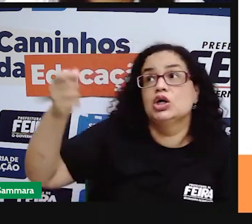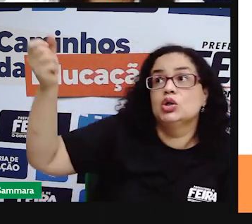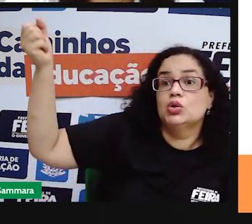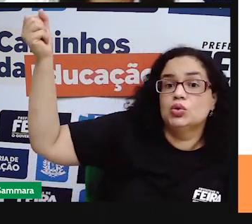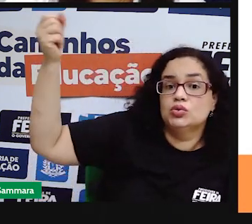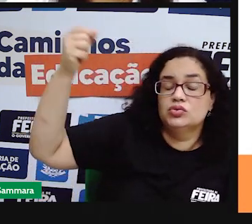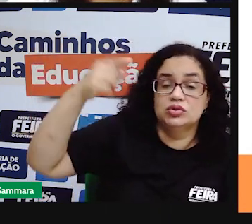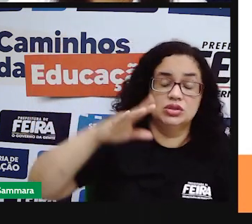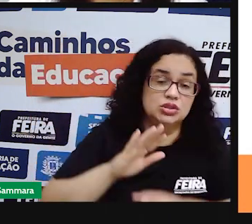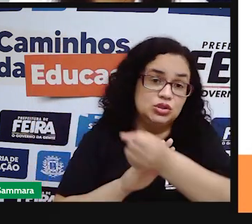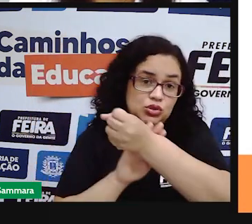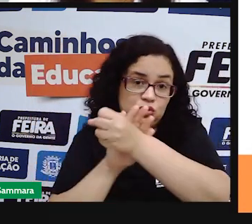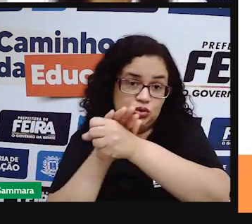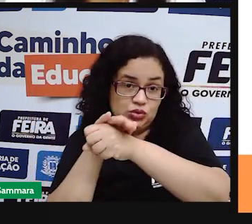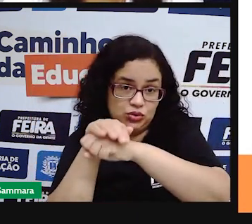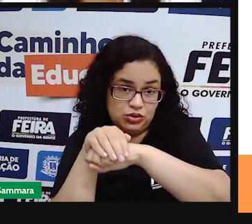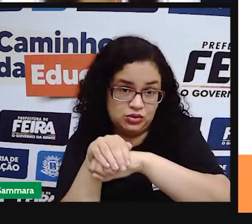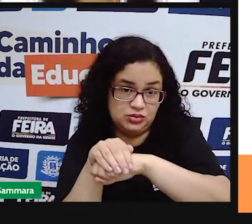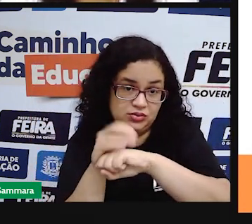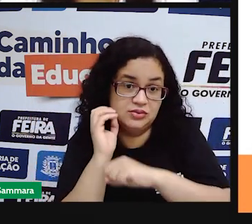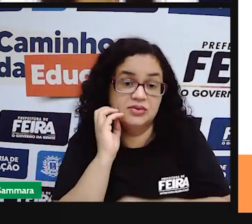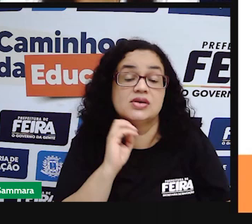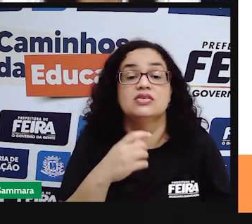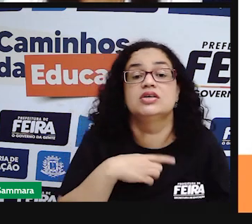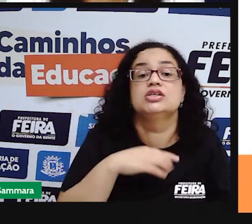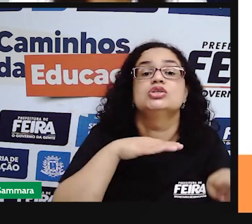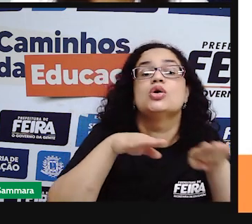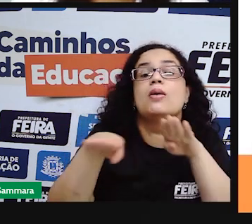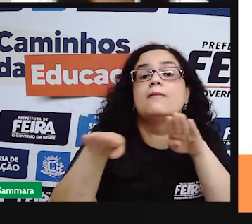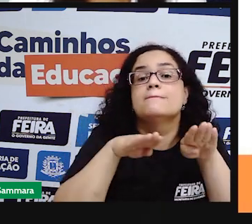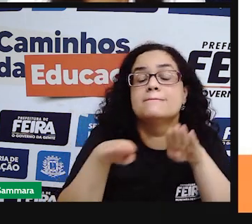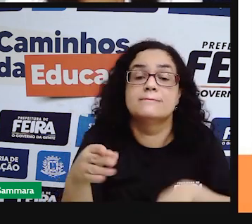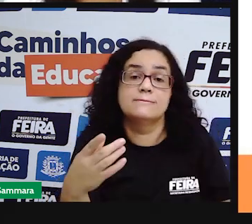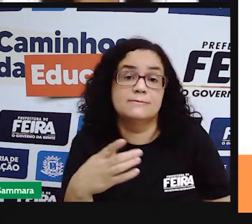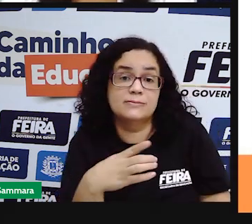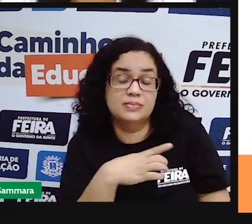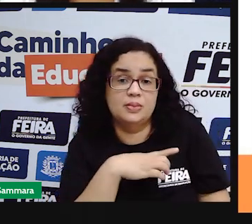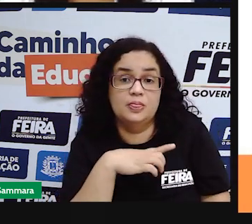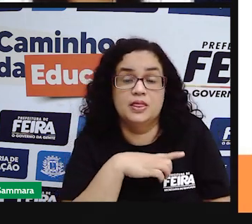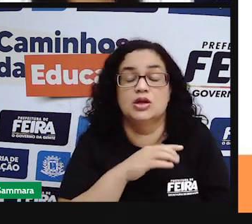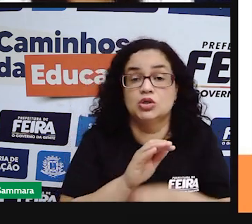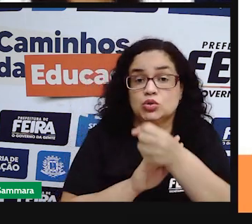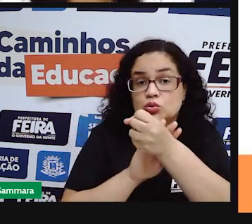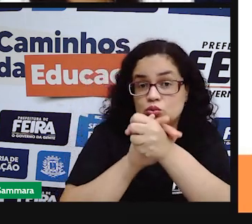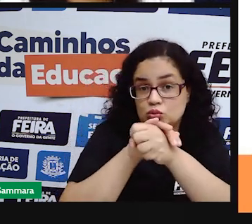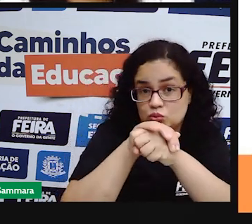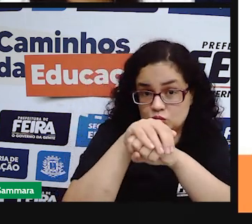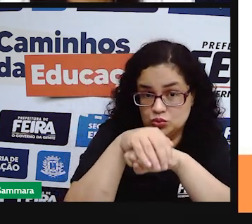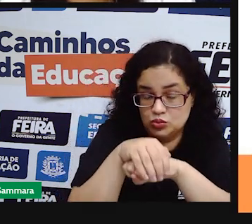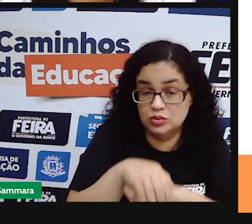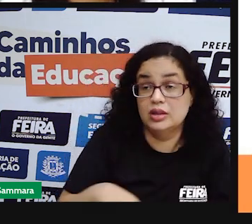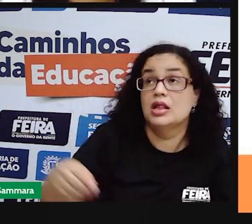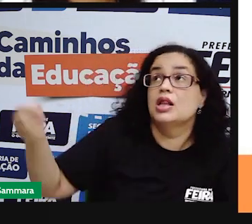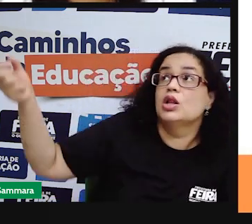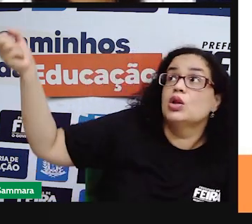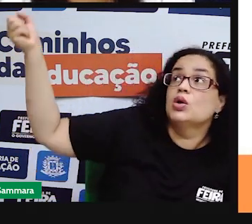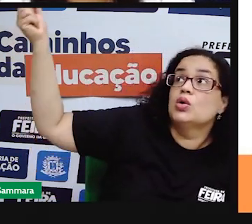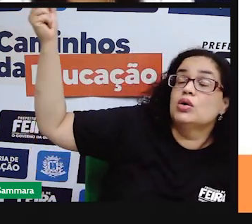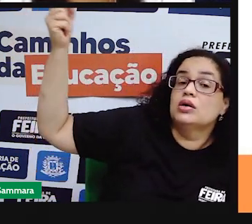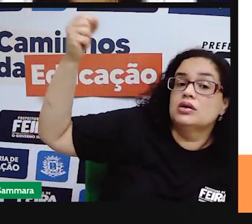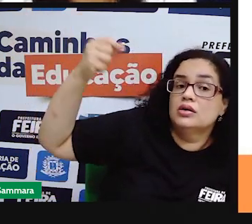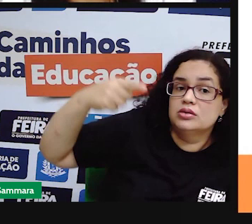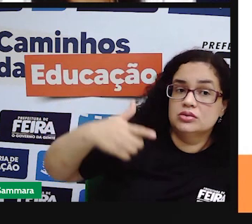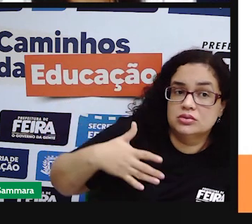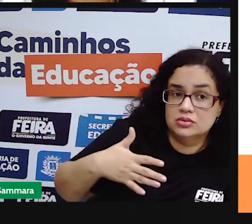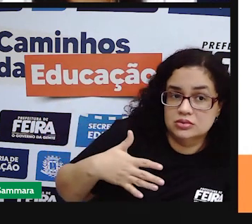de noite. E aí faz com que esse movimento, a parte que era noite, passa a receber luz depois de um momento,